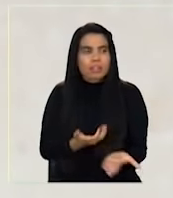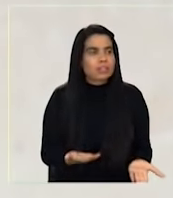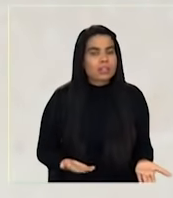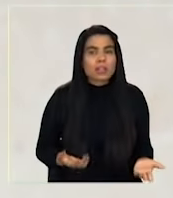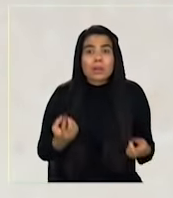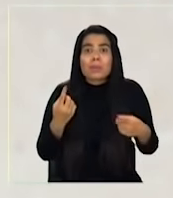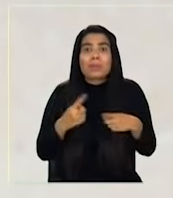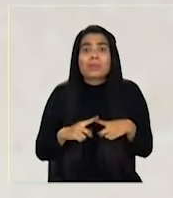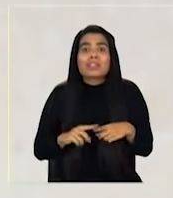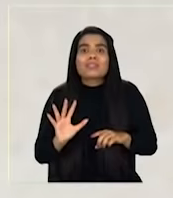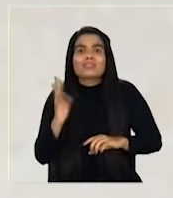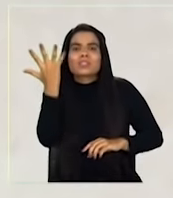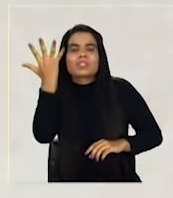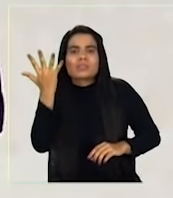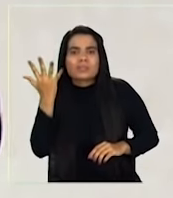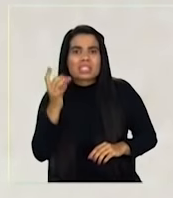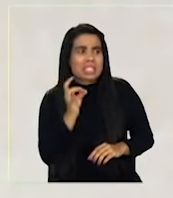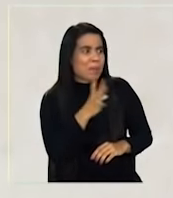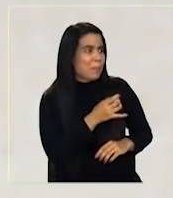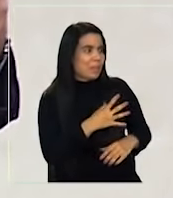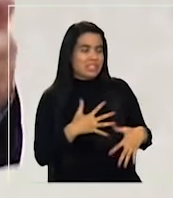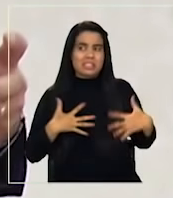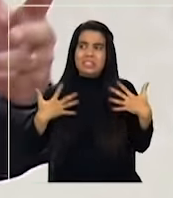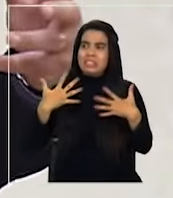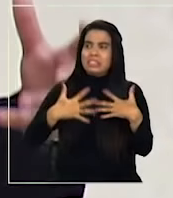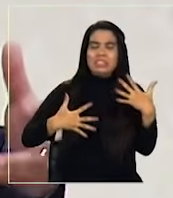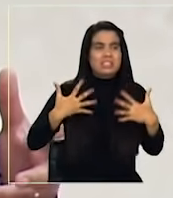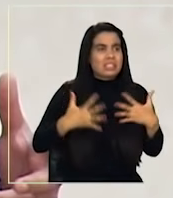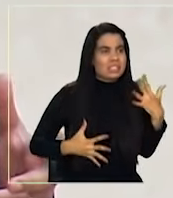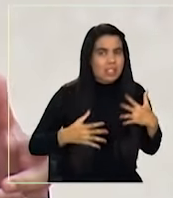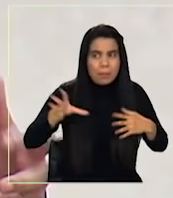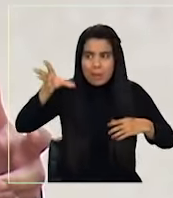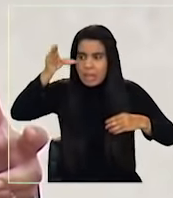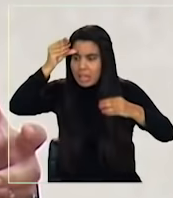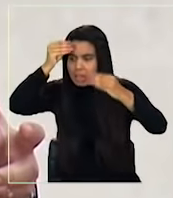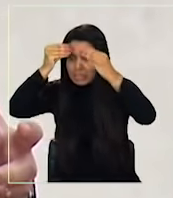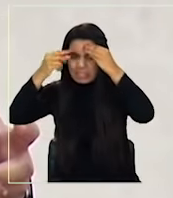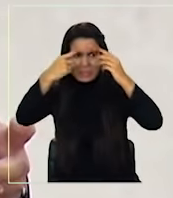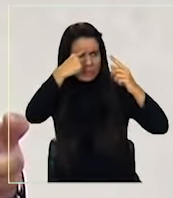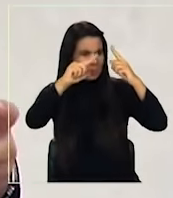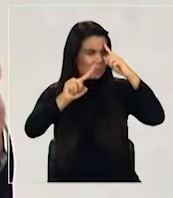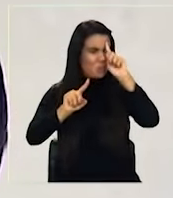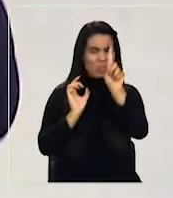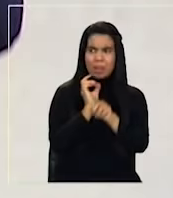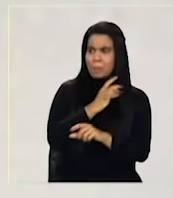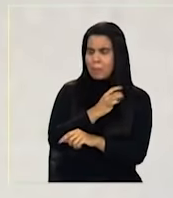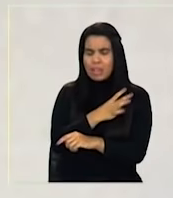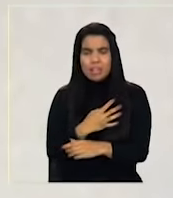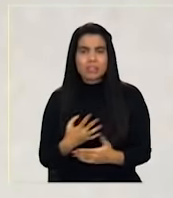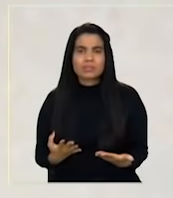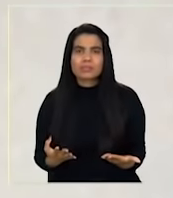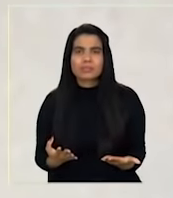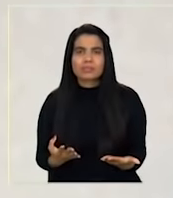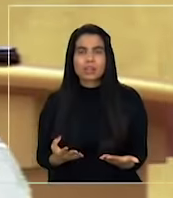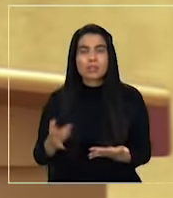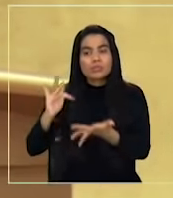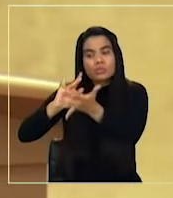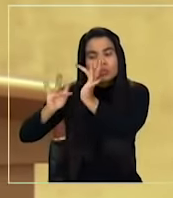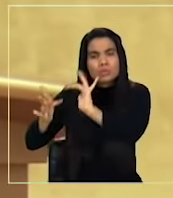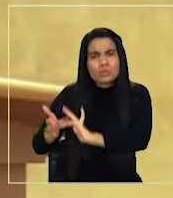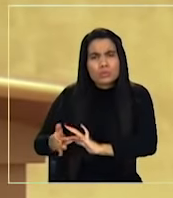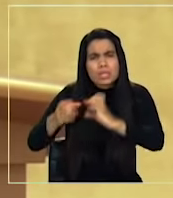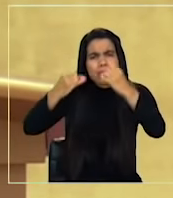preenchido de desespero pelas palavras de quem você está ouvindo. Então, quando Jesus fala,